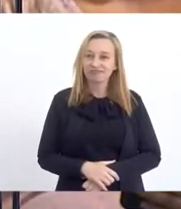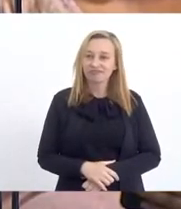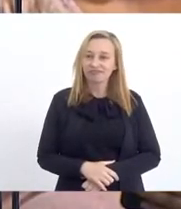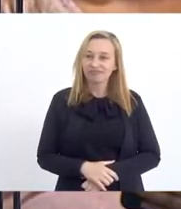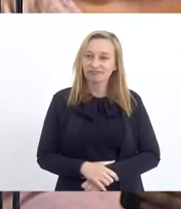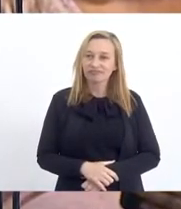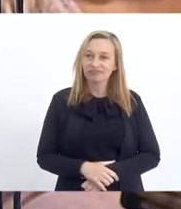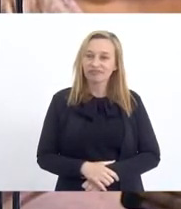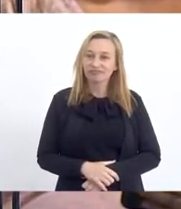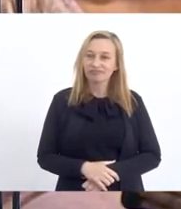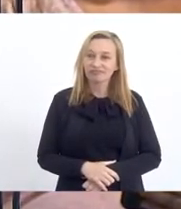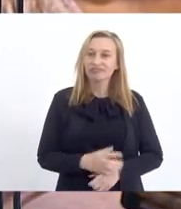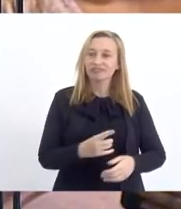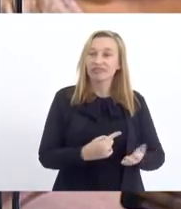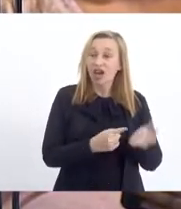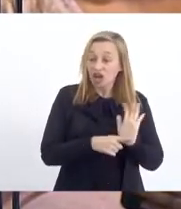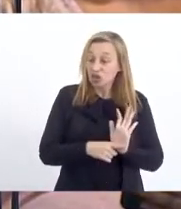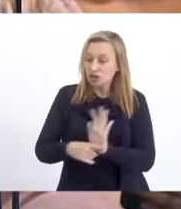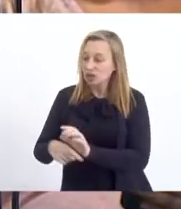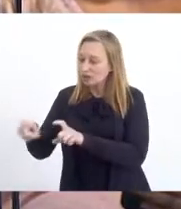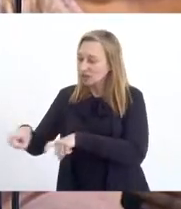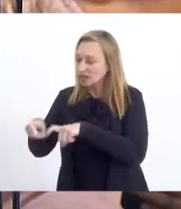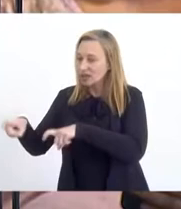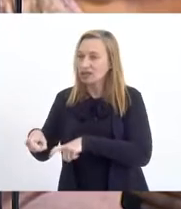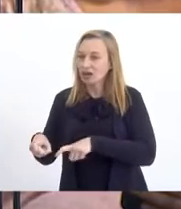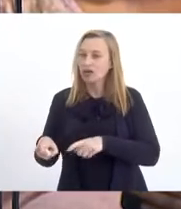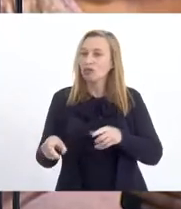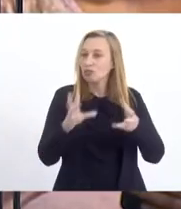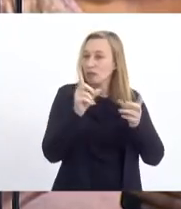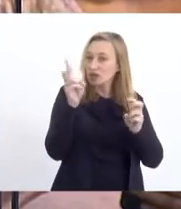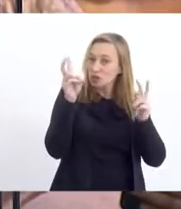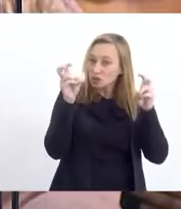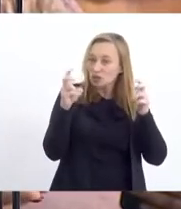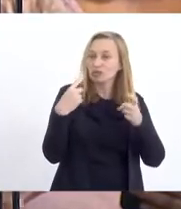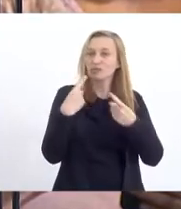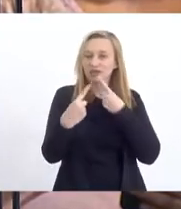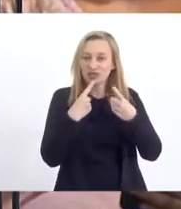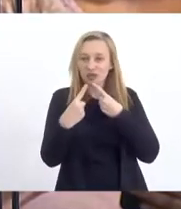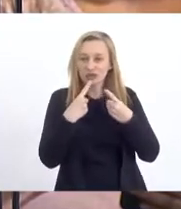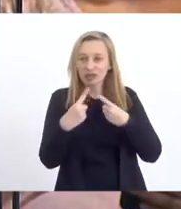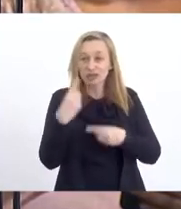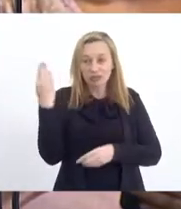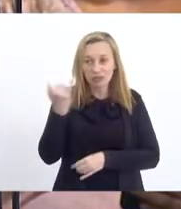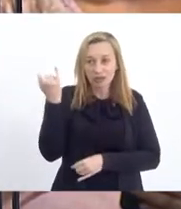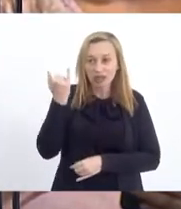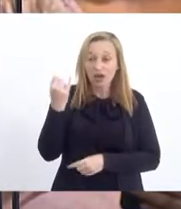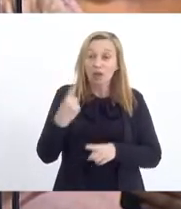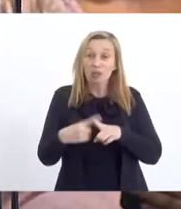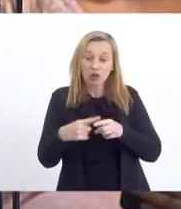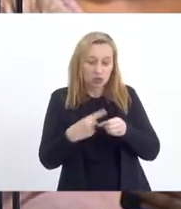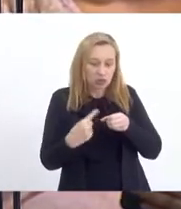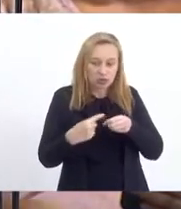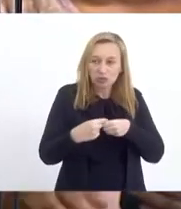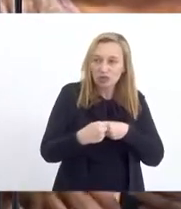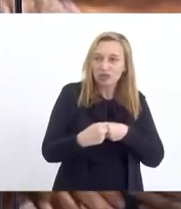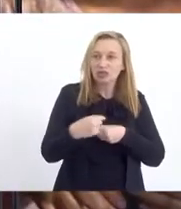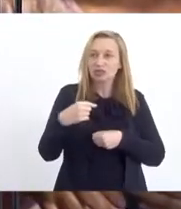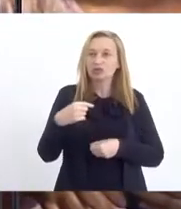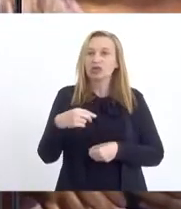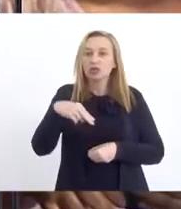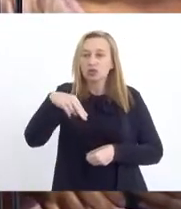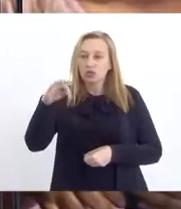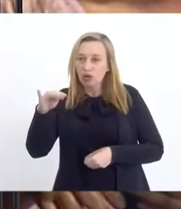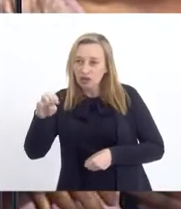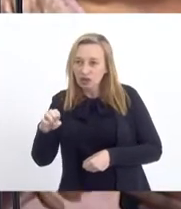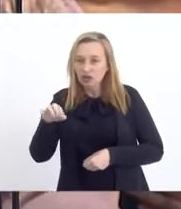para o interior uma pauta tão importante para ser discutida, porque os nossos municípios do Norte, Noroeste e Fluminense são muito esquecidos.